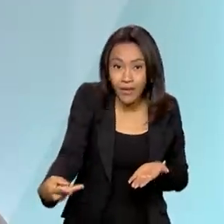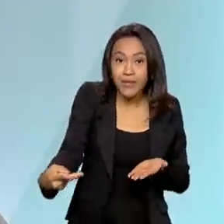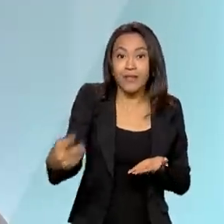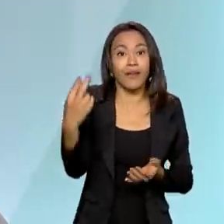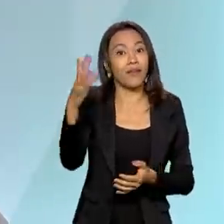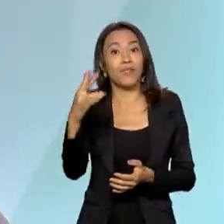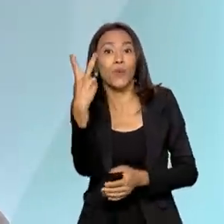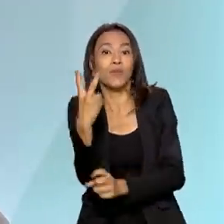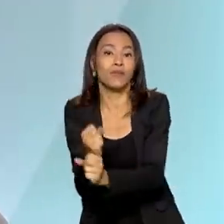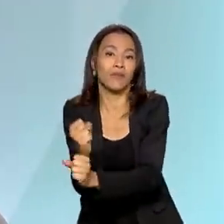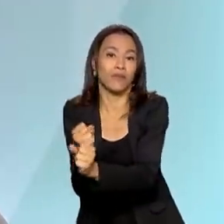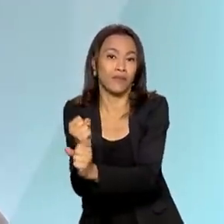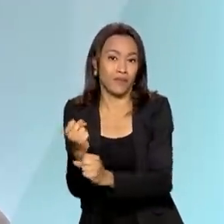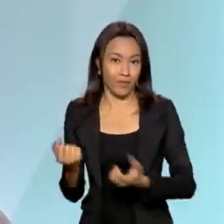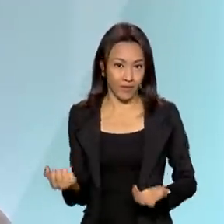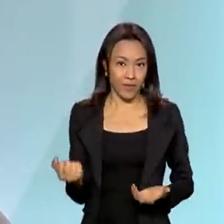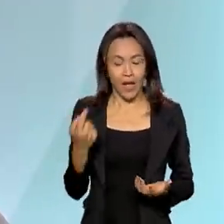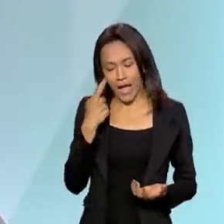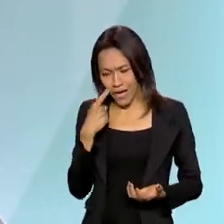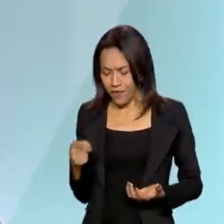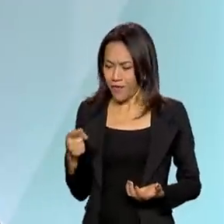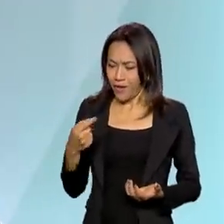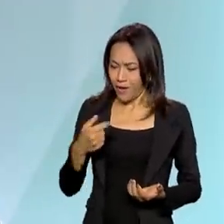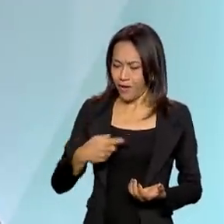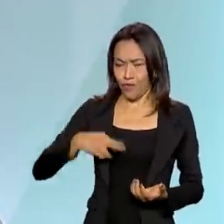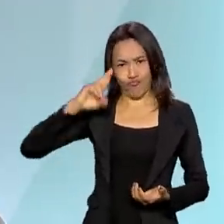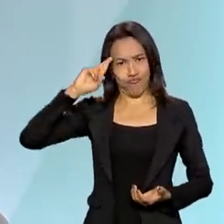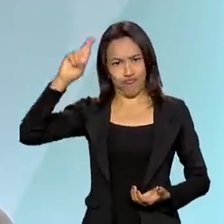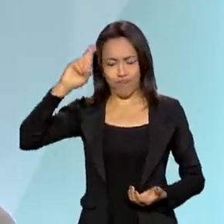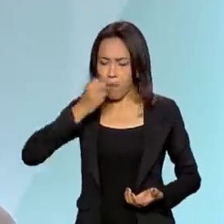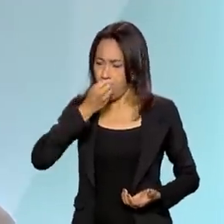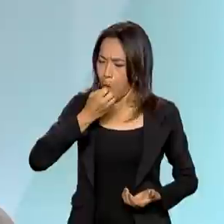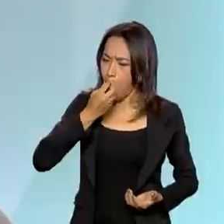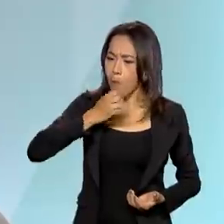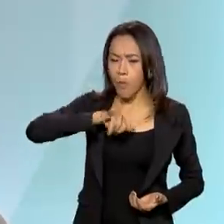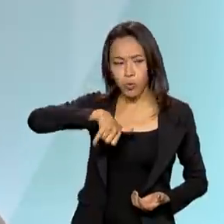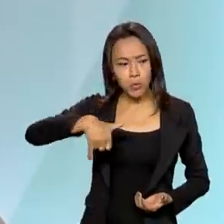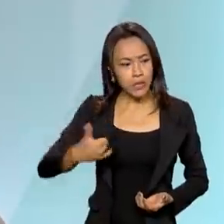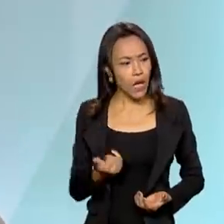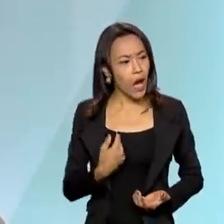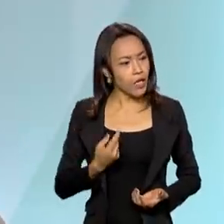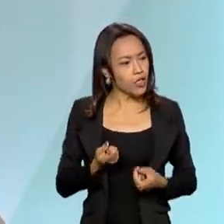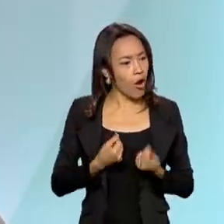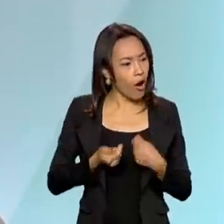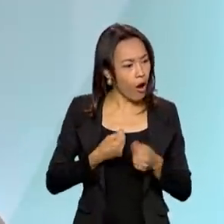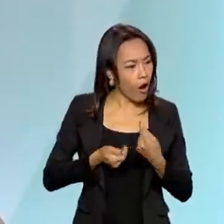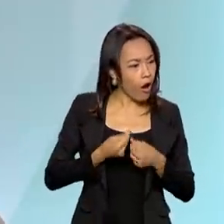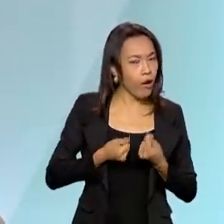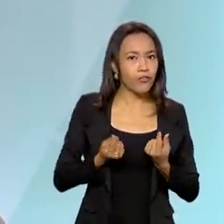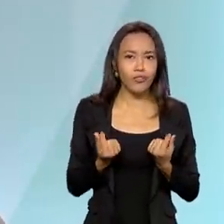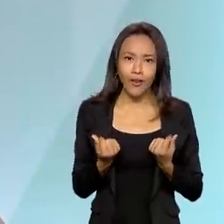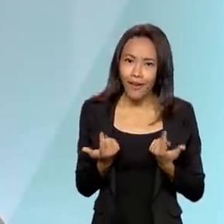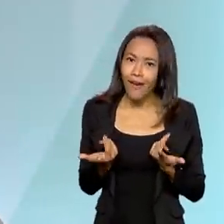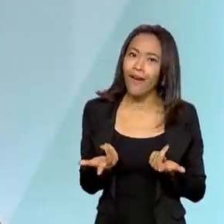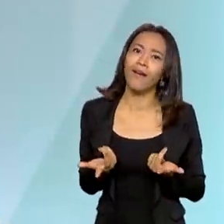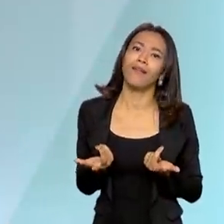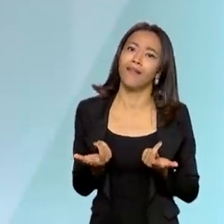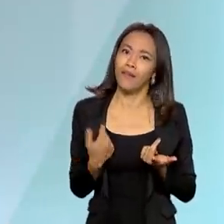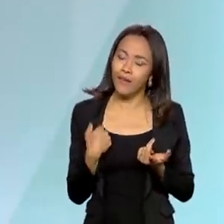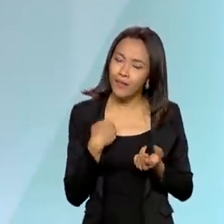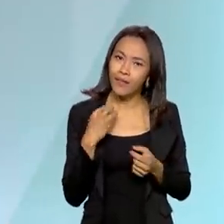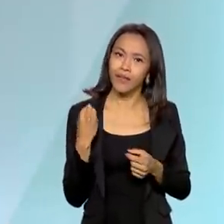Então, o produtor olha aquele investimento como uma oportunidade de ganhar dinheiro. De ganhar dinheiro